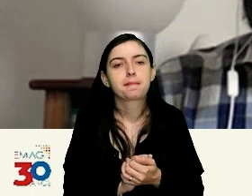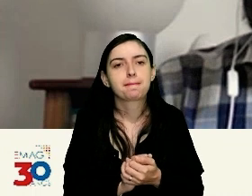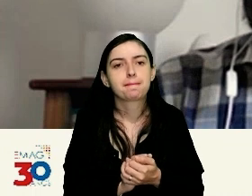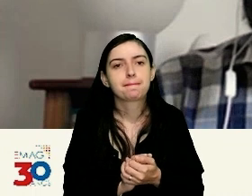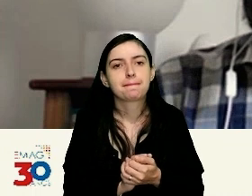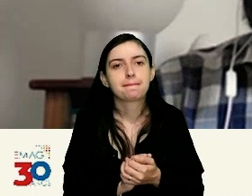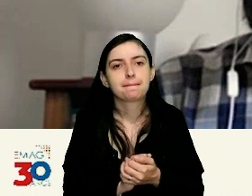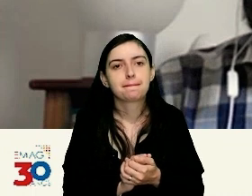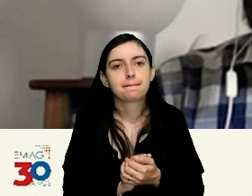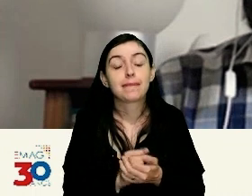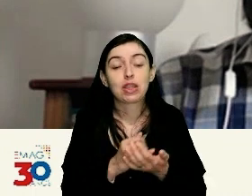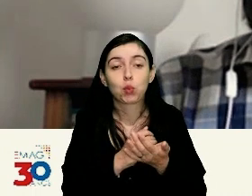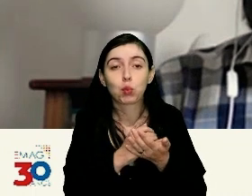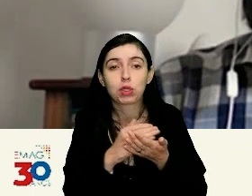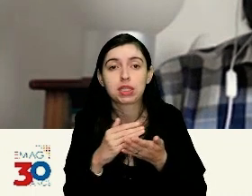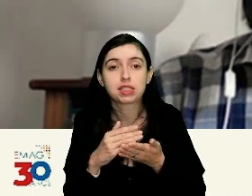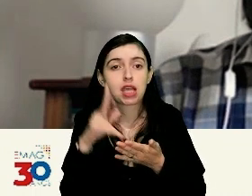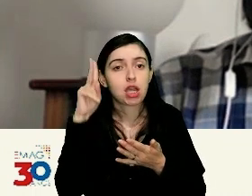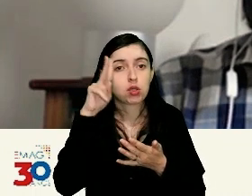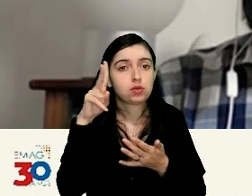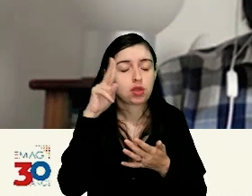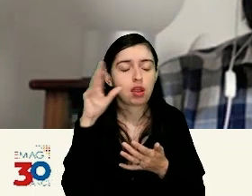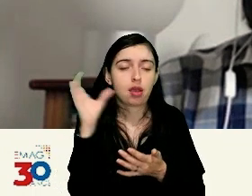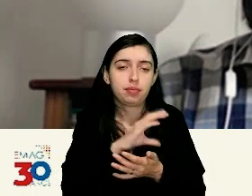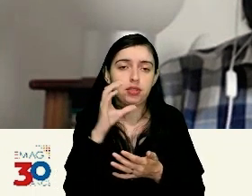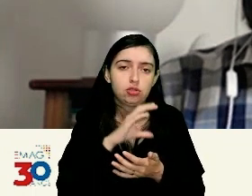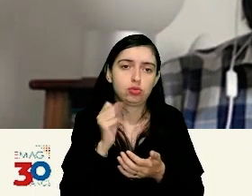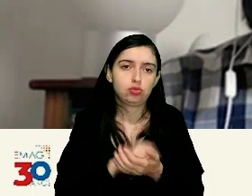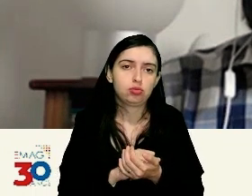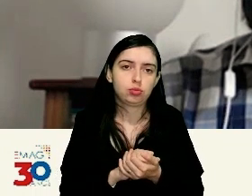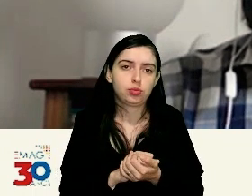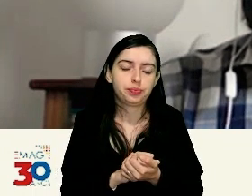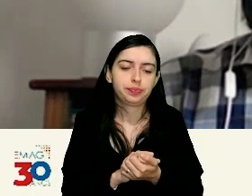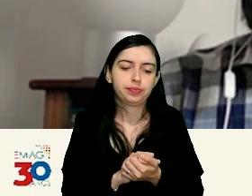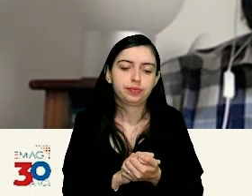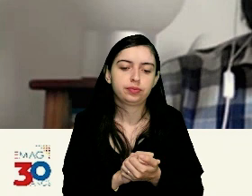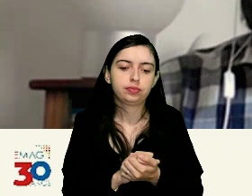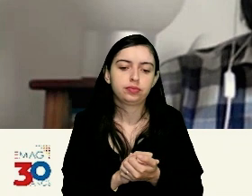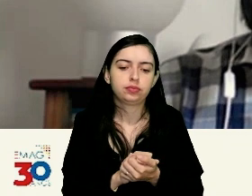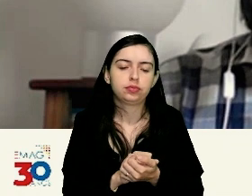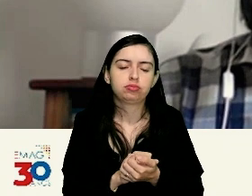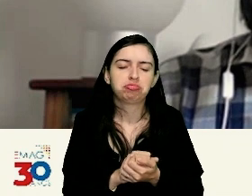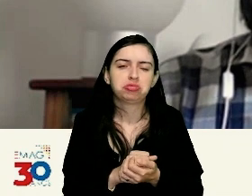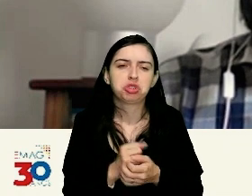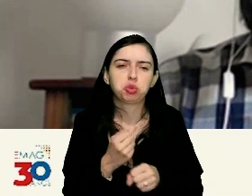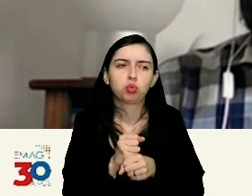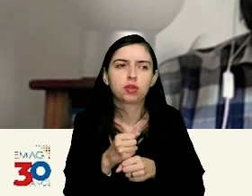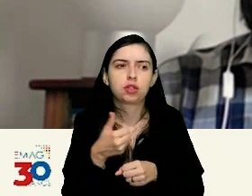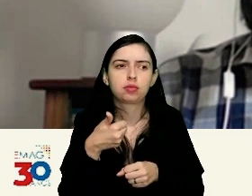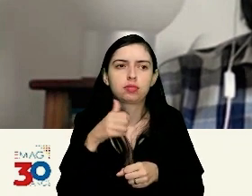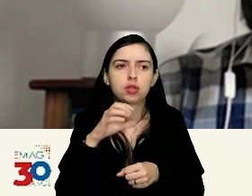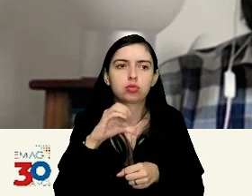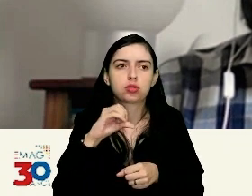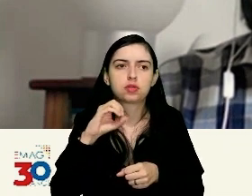começar a minha história, eu vou contar rapidinho, ali nos anos, em 1990.